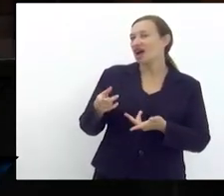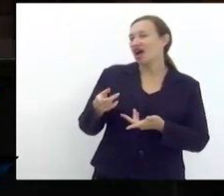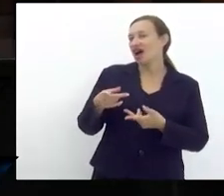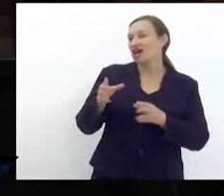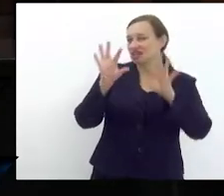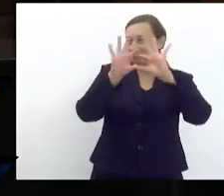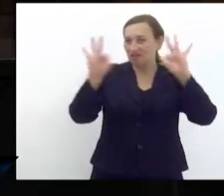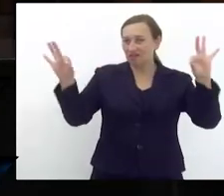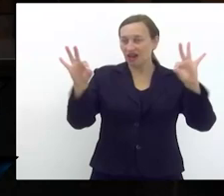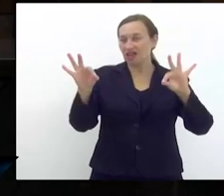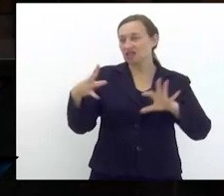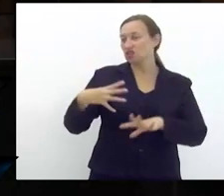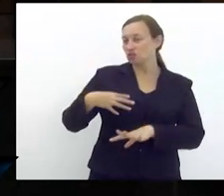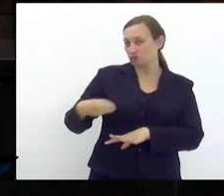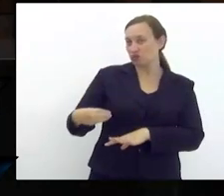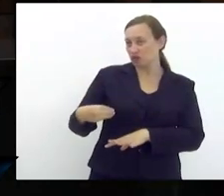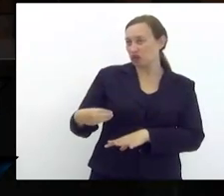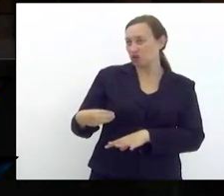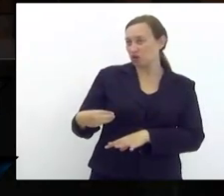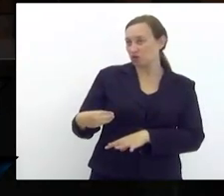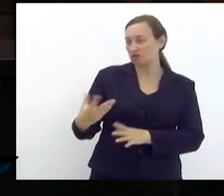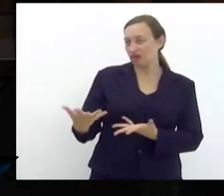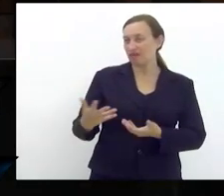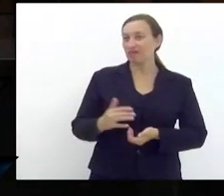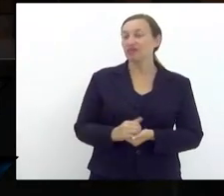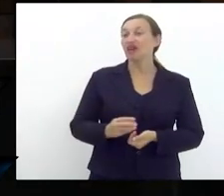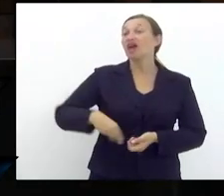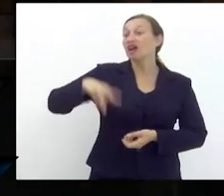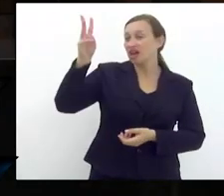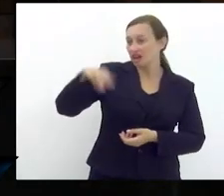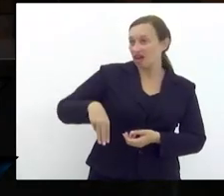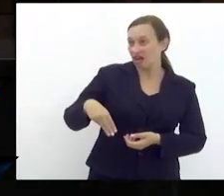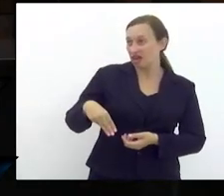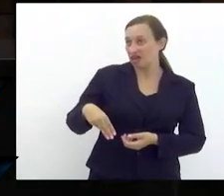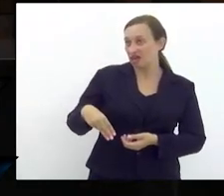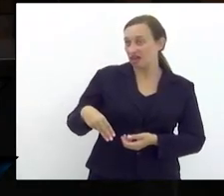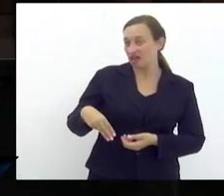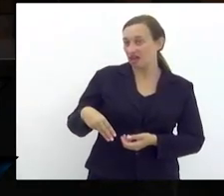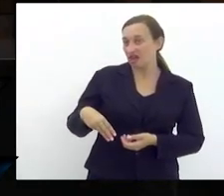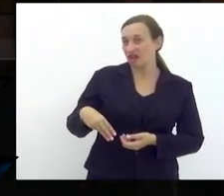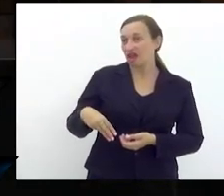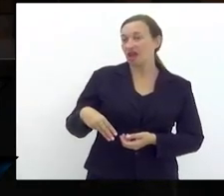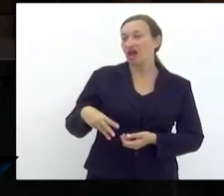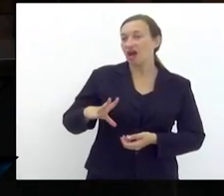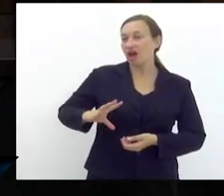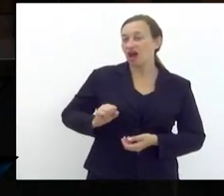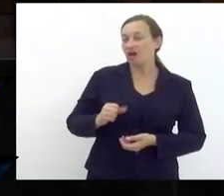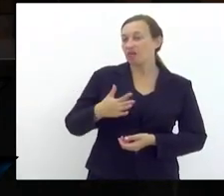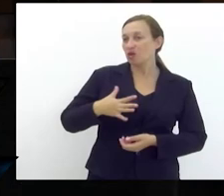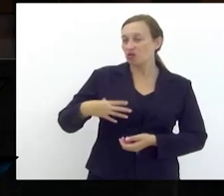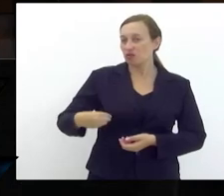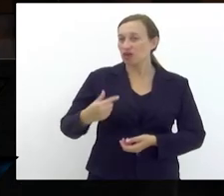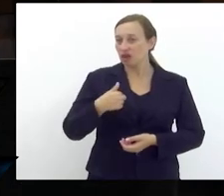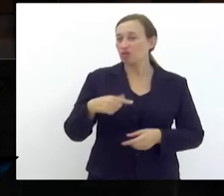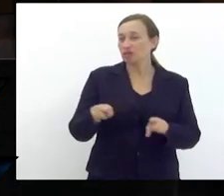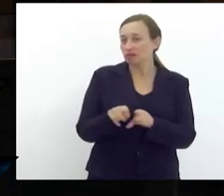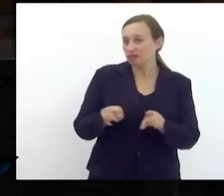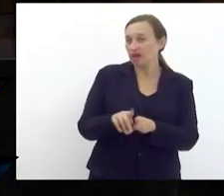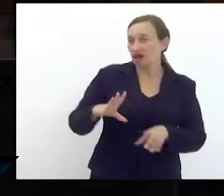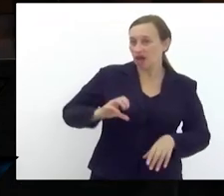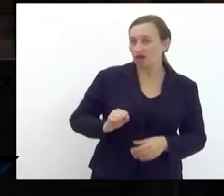quem meu filho beija minha boca adoça e eu estou aqui nesse Parlamento Graças também